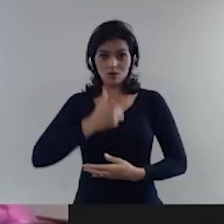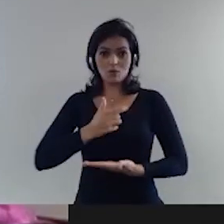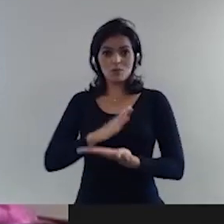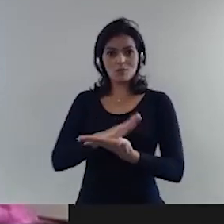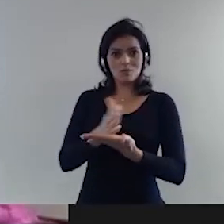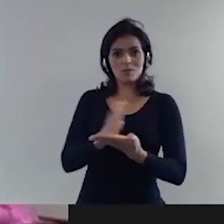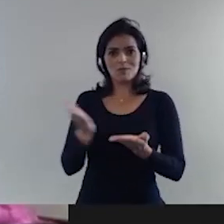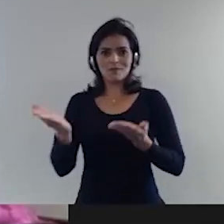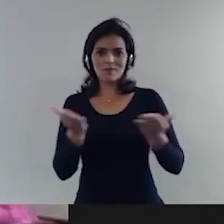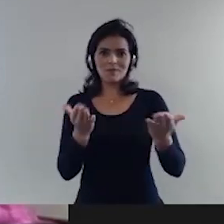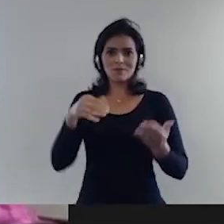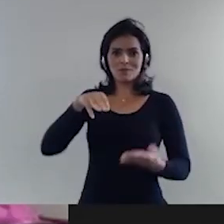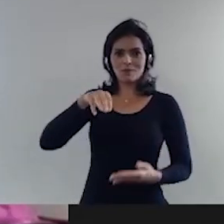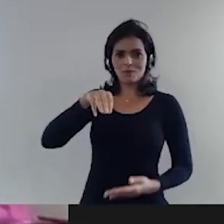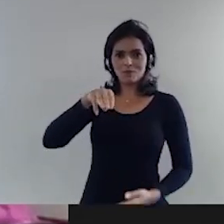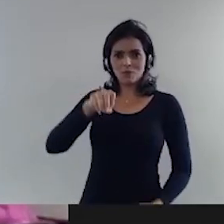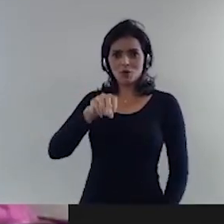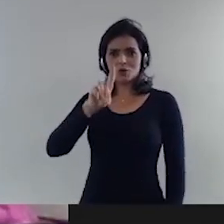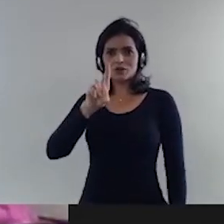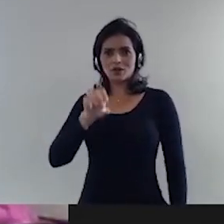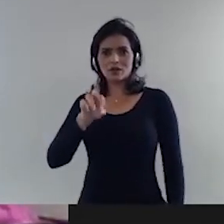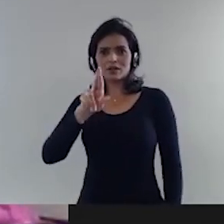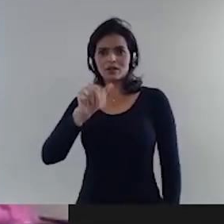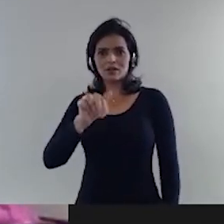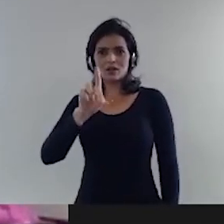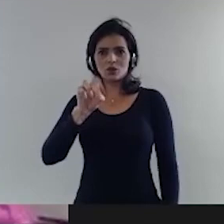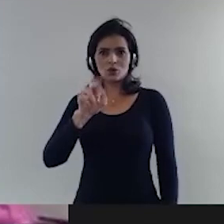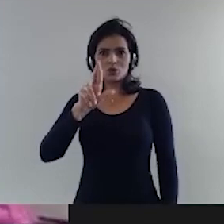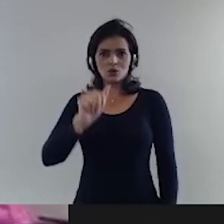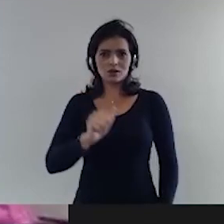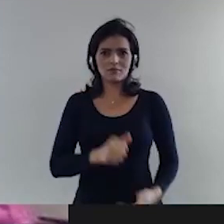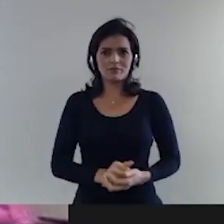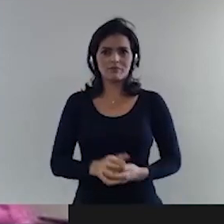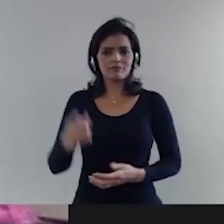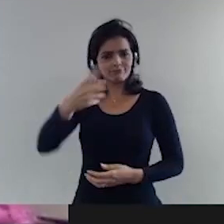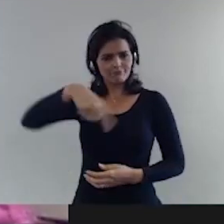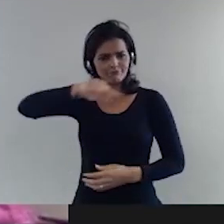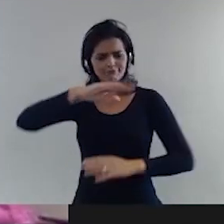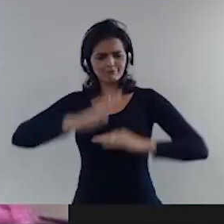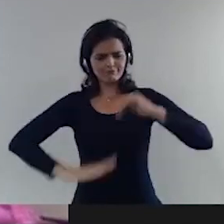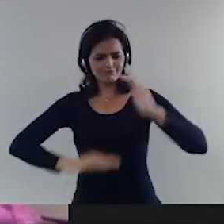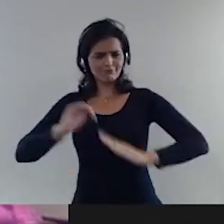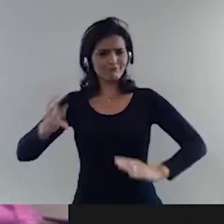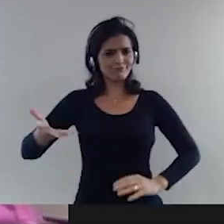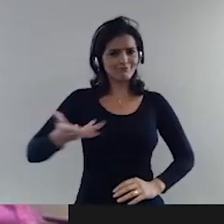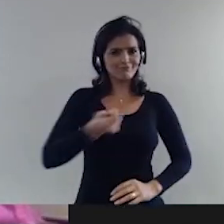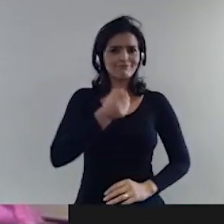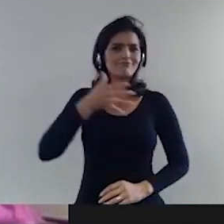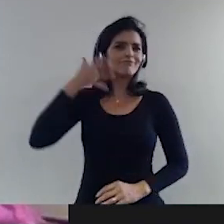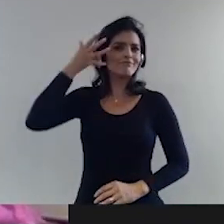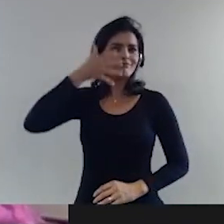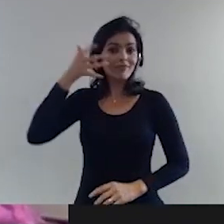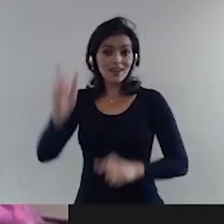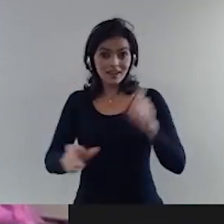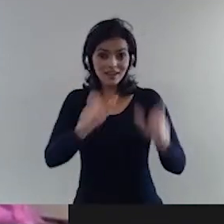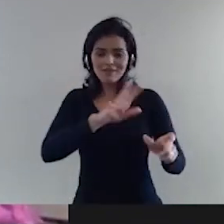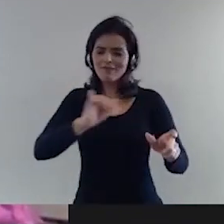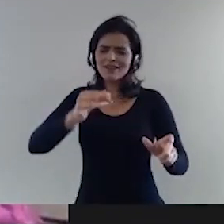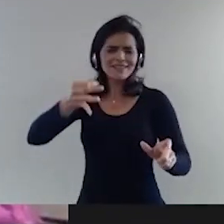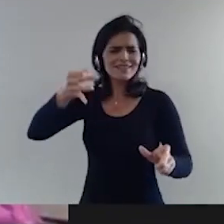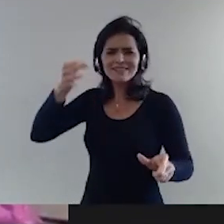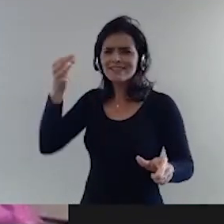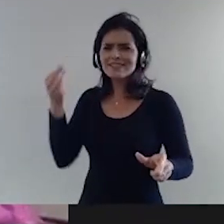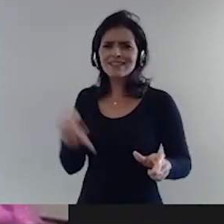moderadora. Contaremos com talentosos expositores que irão, com